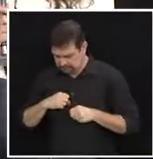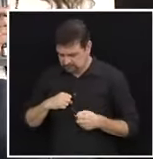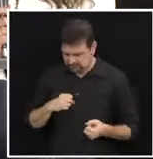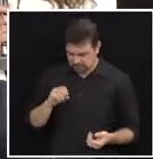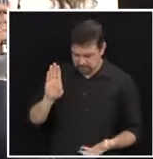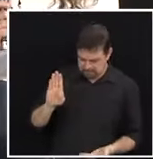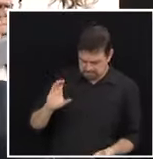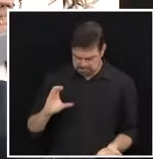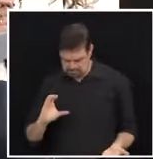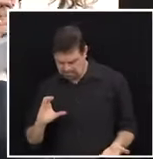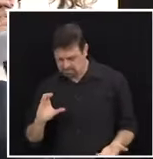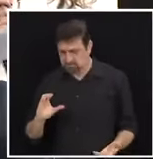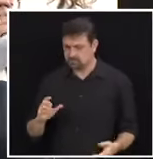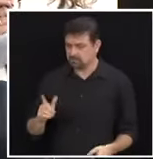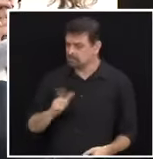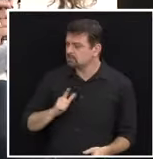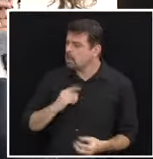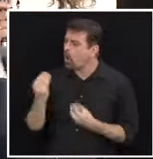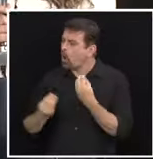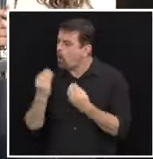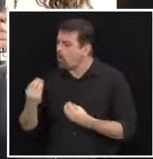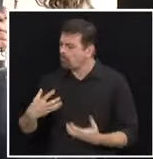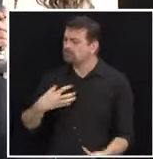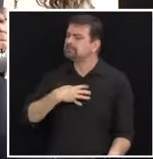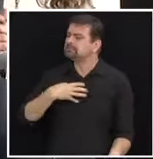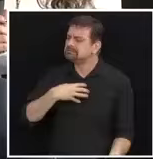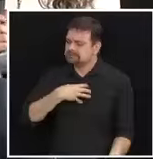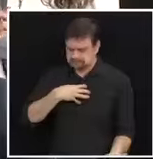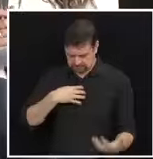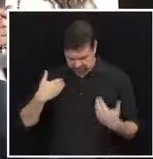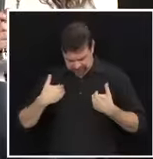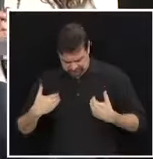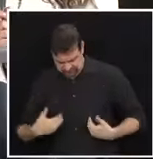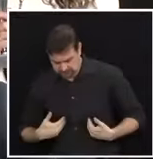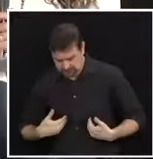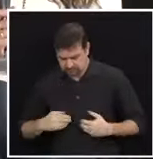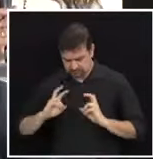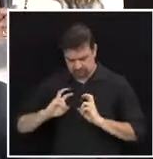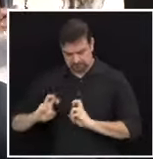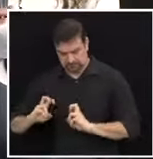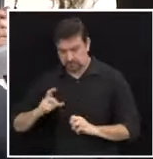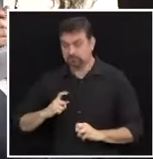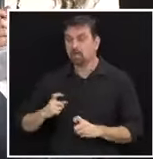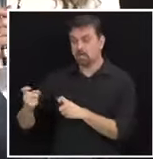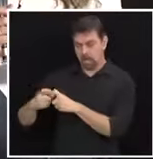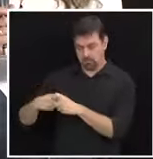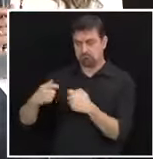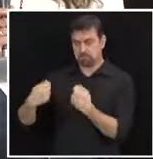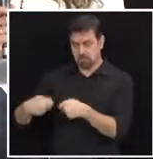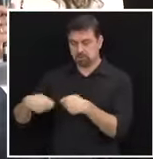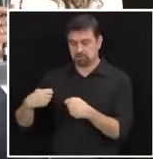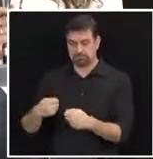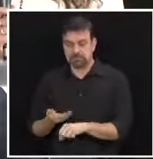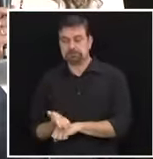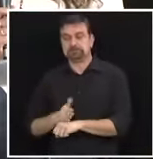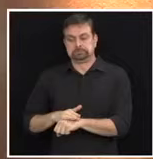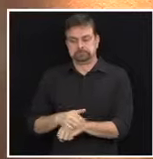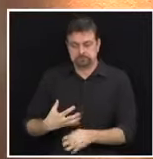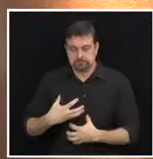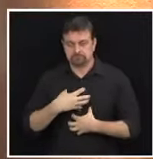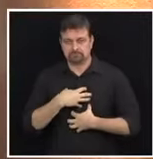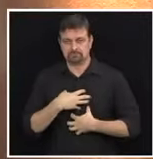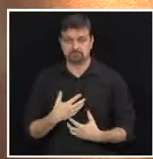B ou a C, que tipo de sintomas eu posso ter para poder falar, poxa, vou procurar um médico, isso está me incomodando? É um